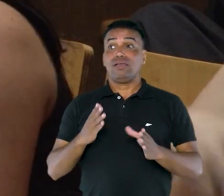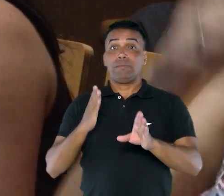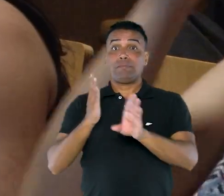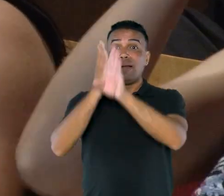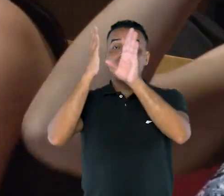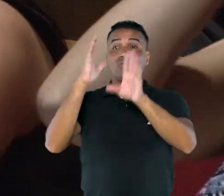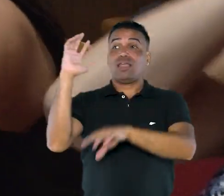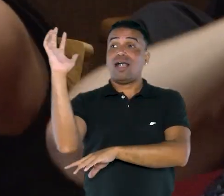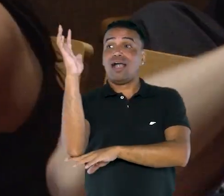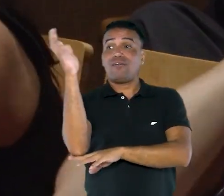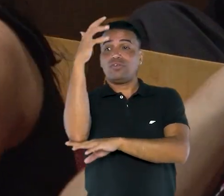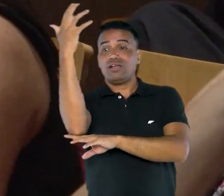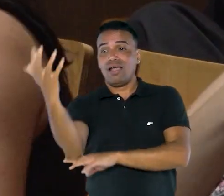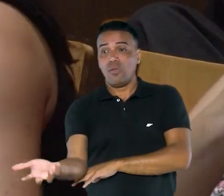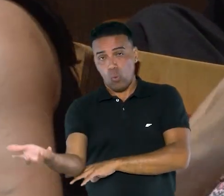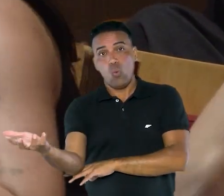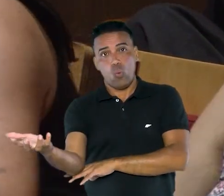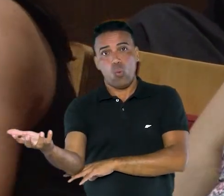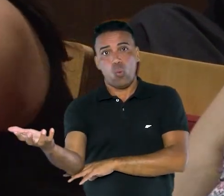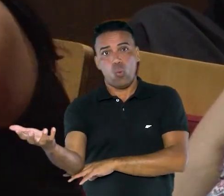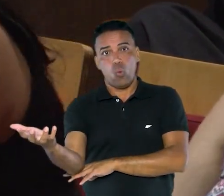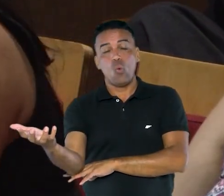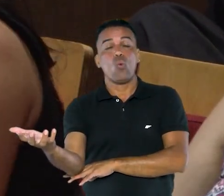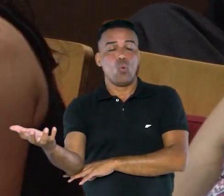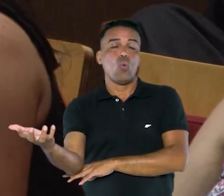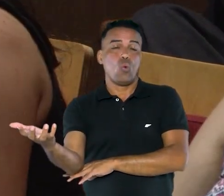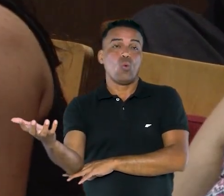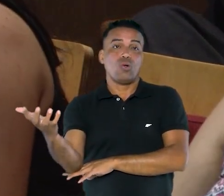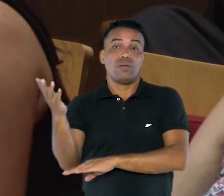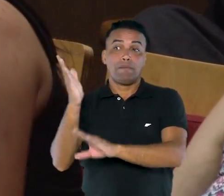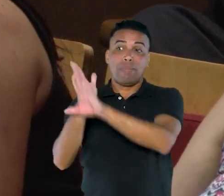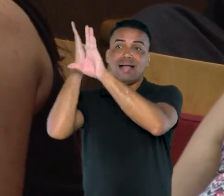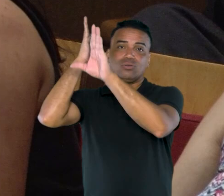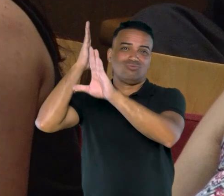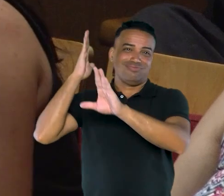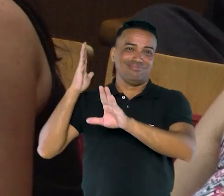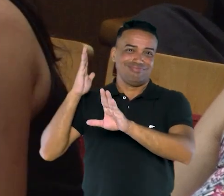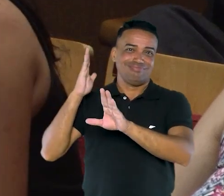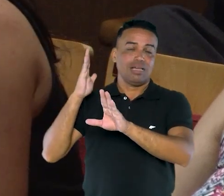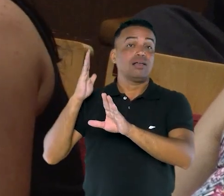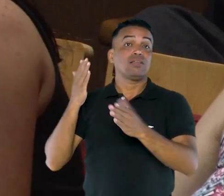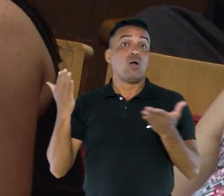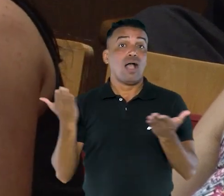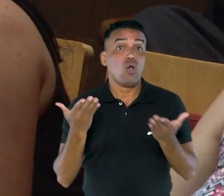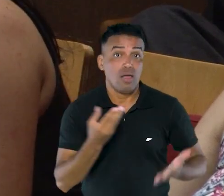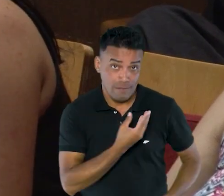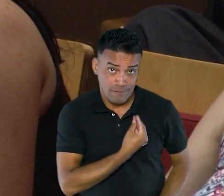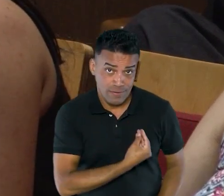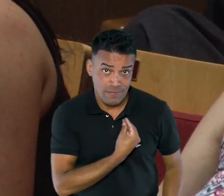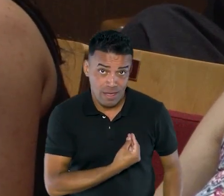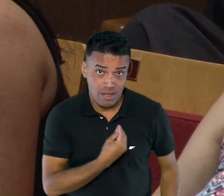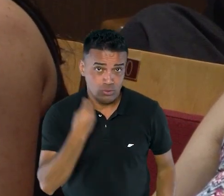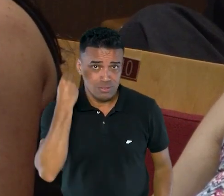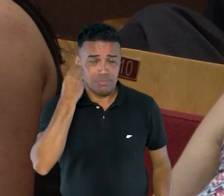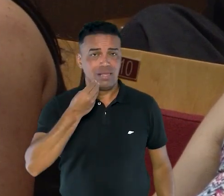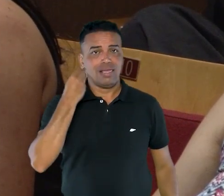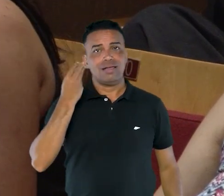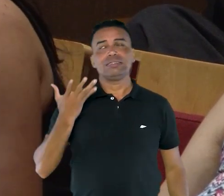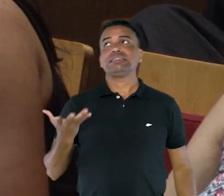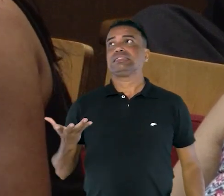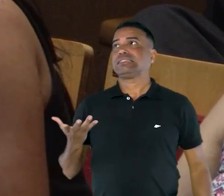uma árvore e aconteceu um impacto, aconteceu uma consequência. Mas o que a gente está vivendo agora